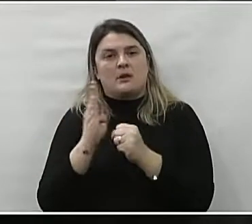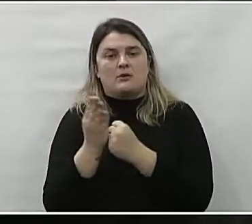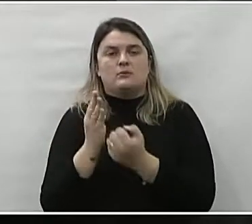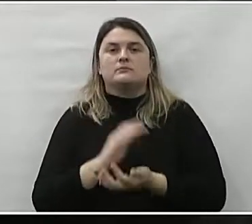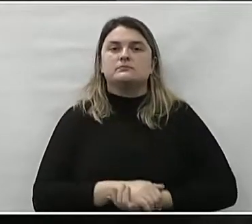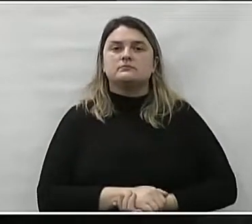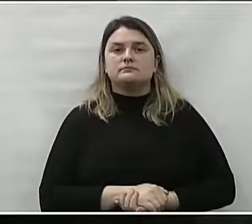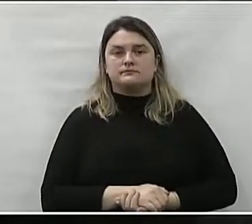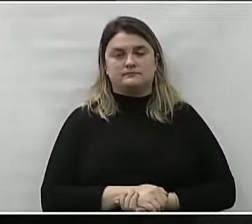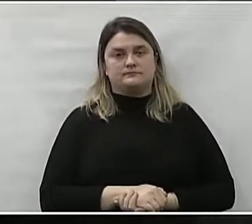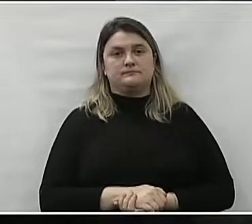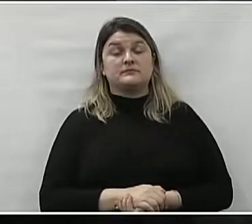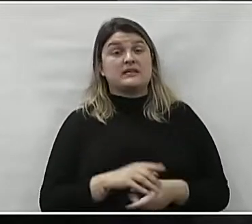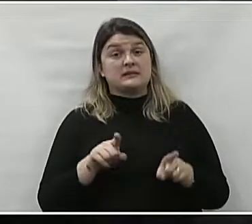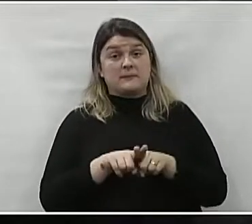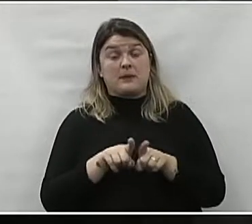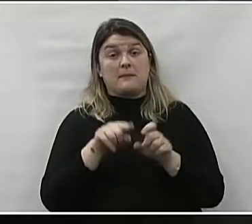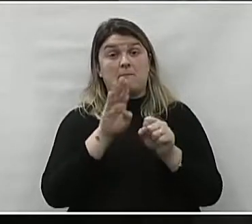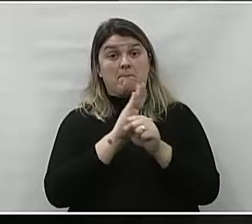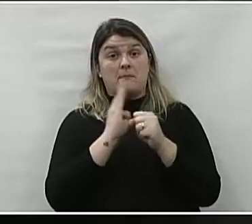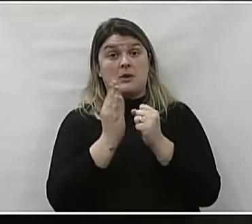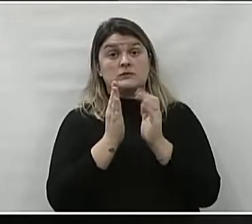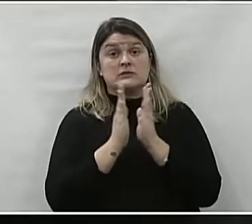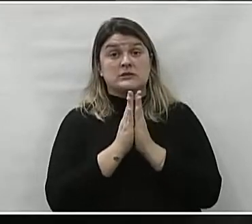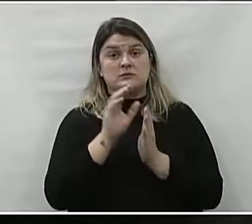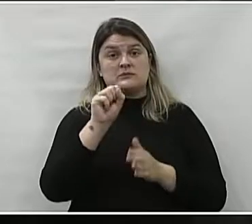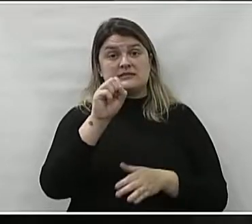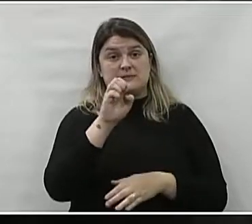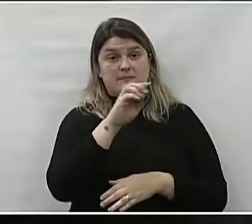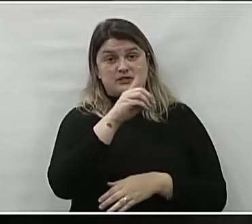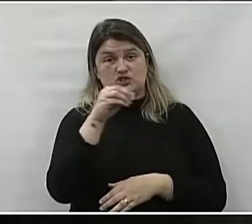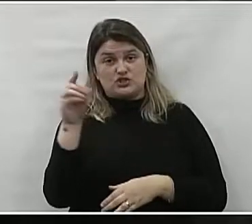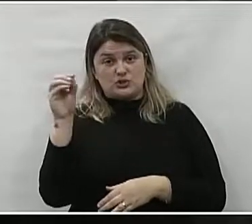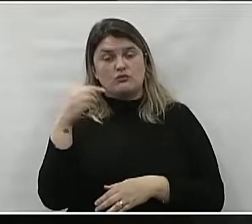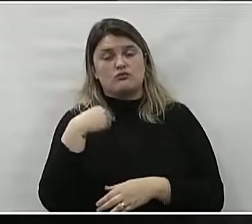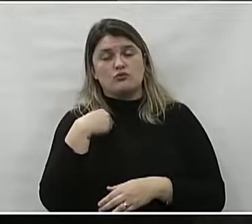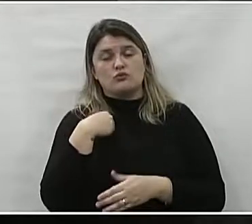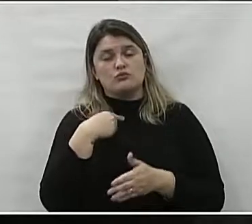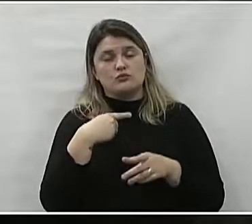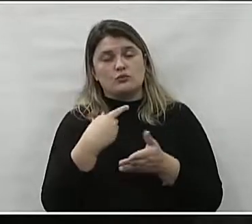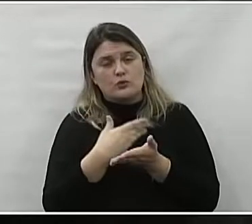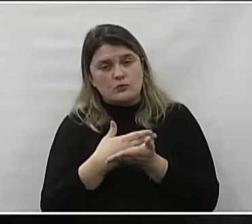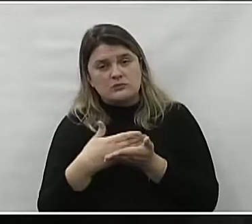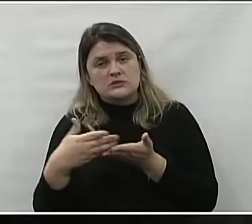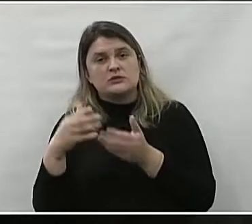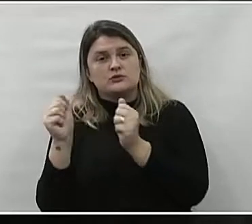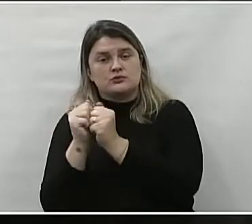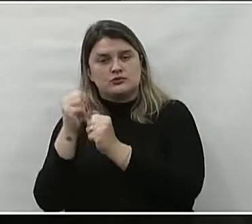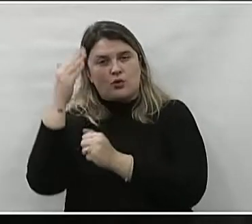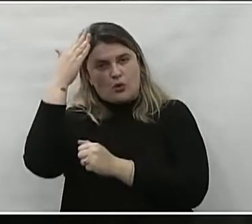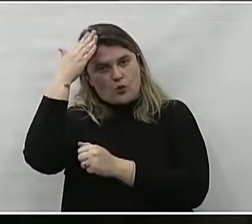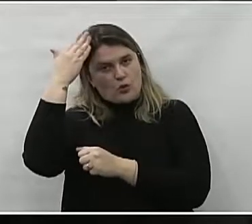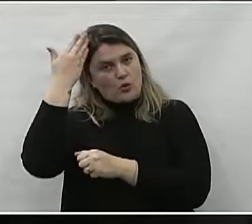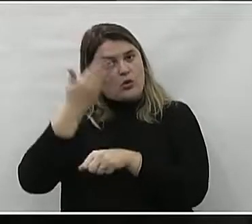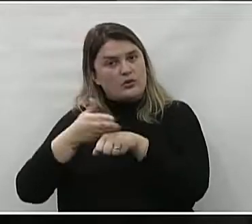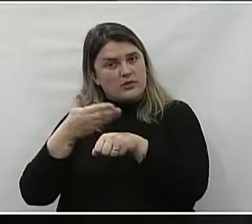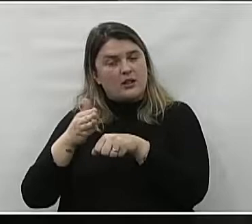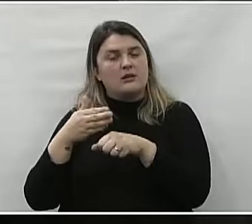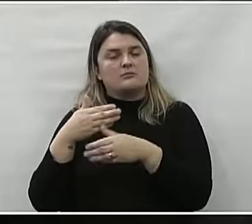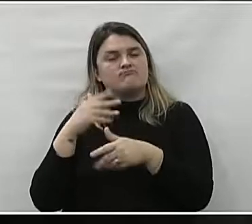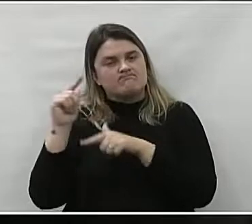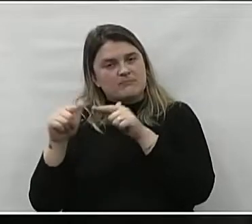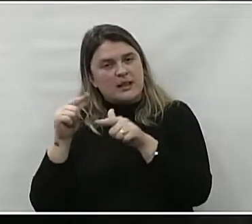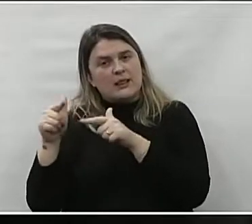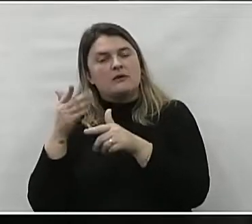comunidade Lá no bairro São Sebastião também né estive no começo do mandato também com Vereador cortellini participar de uma reunião